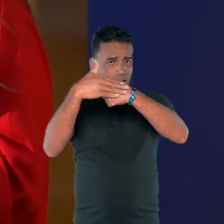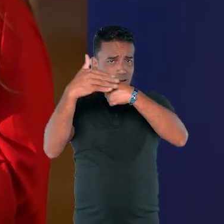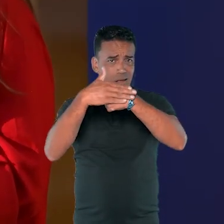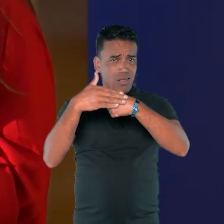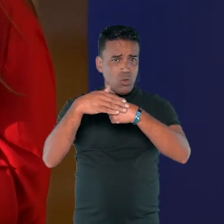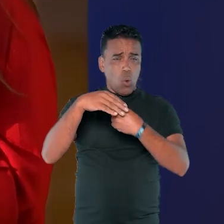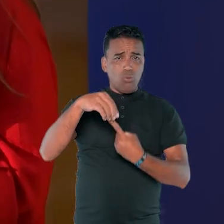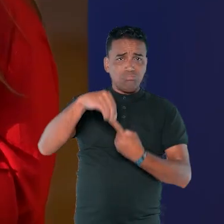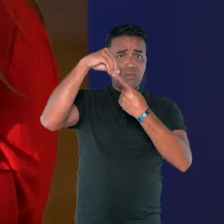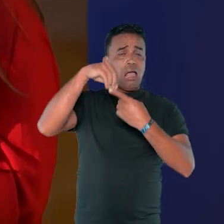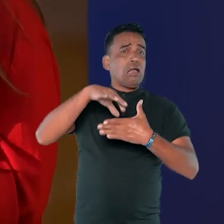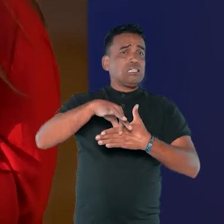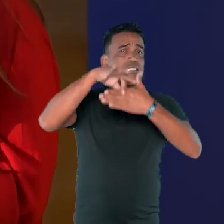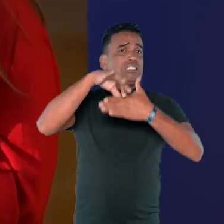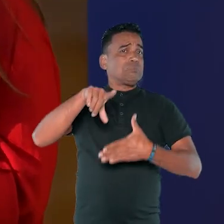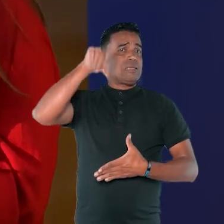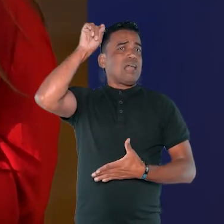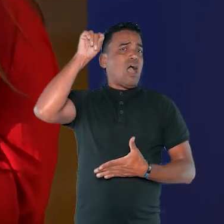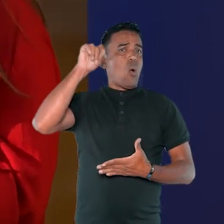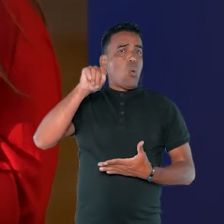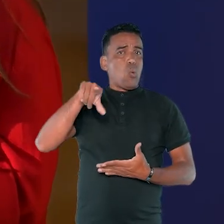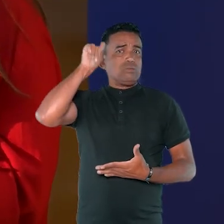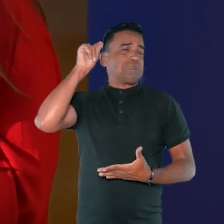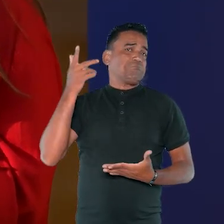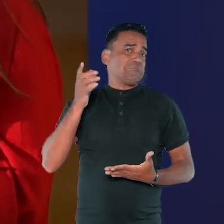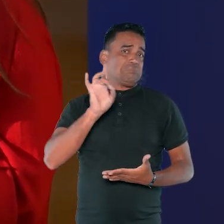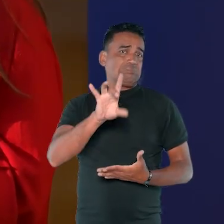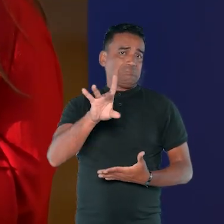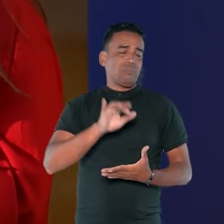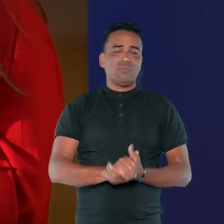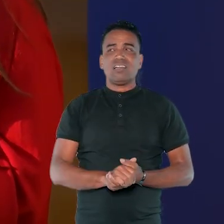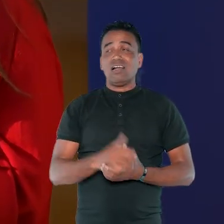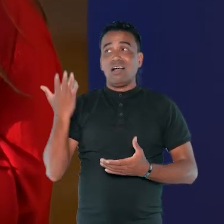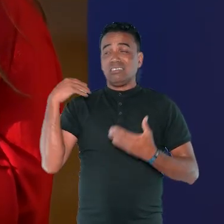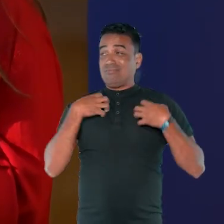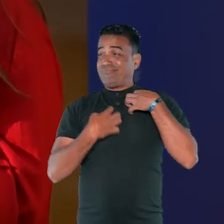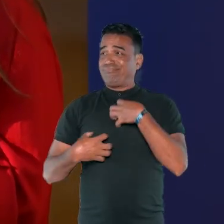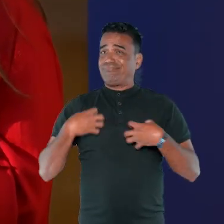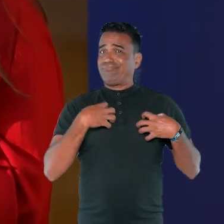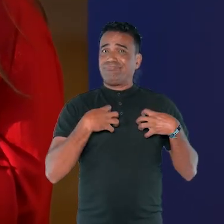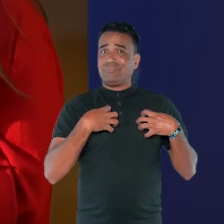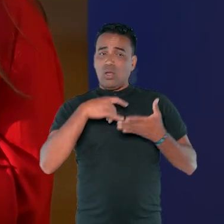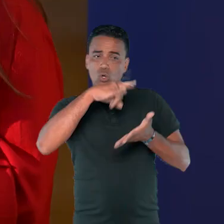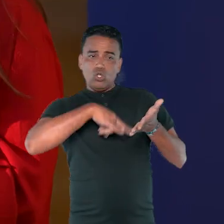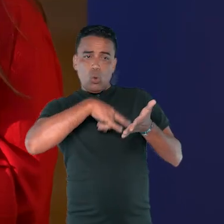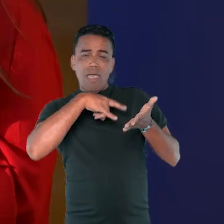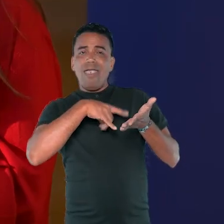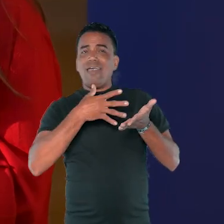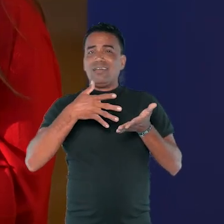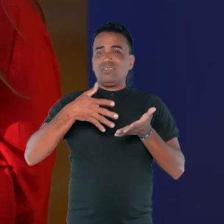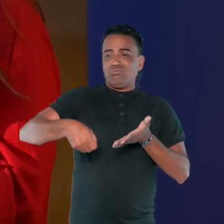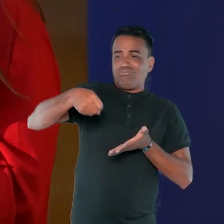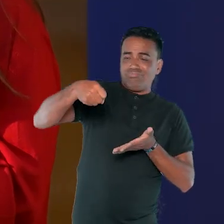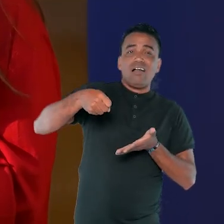predileção nos seus olhos. Há antes incômoda suspeita. Agarro documentos, embrulhos,